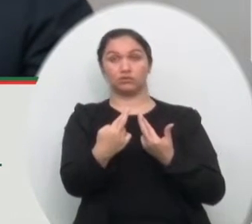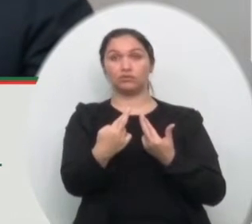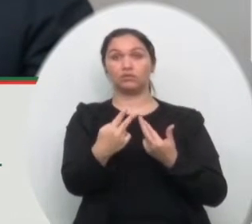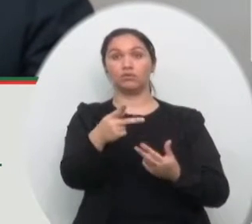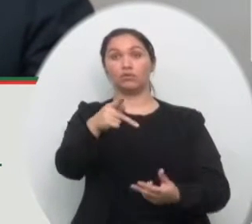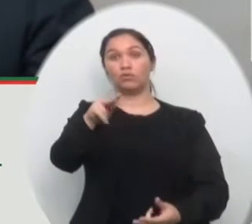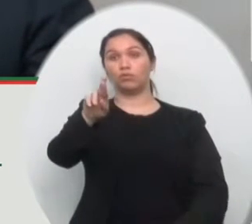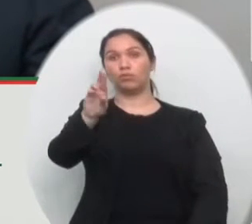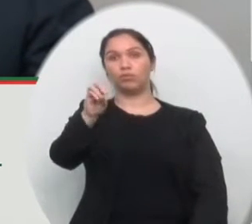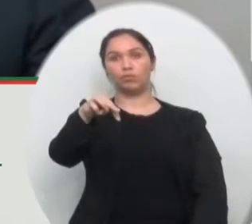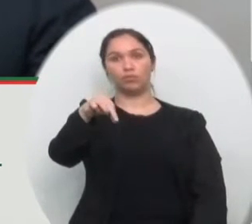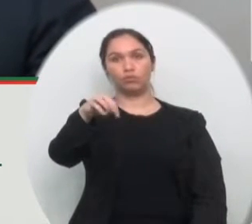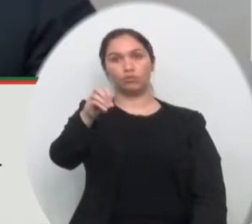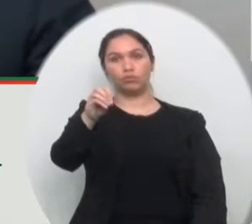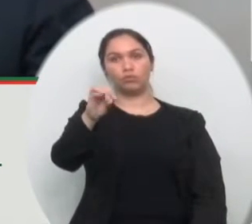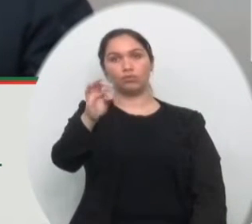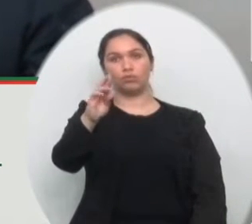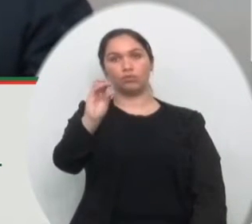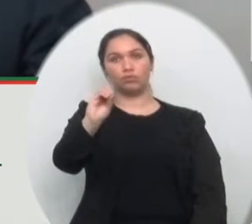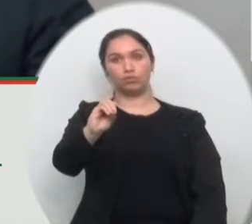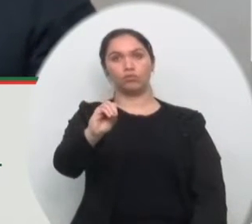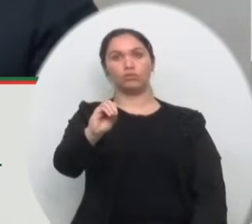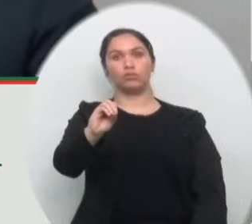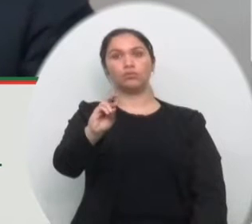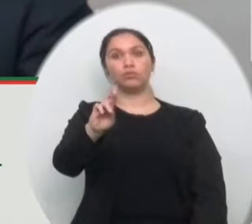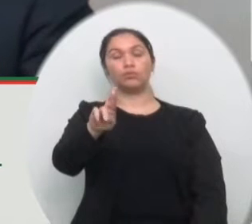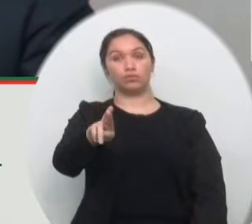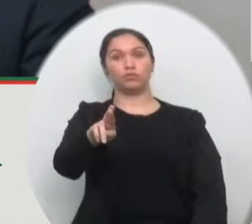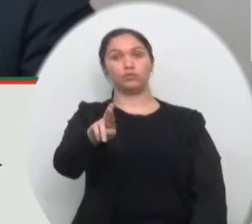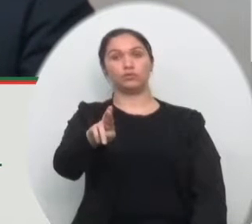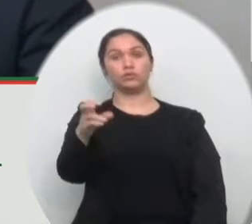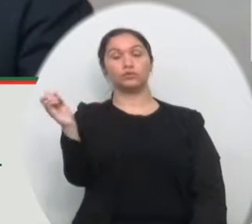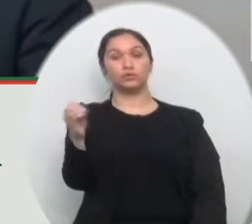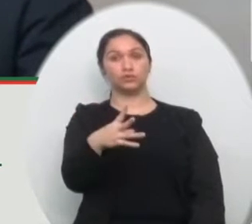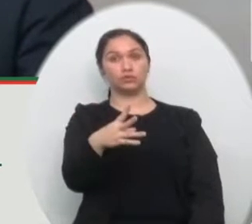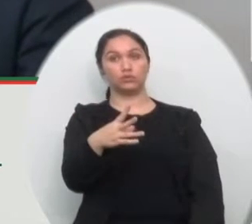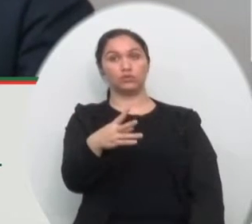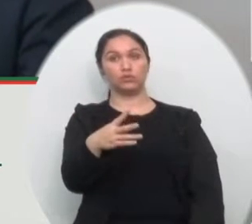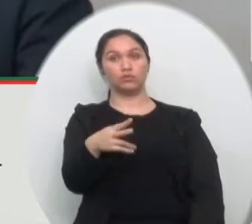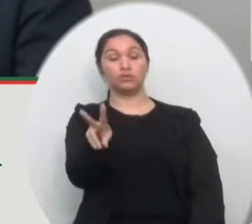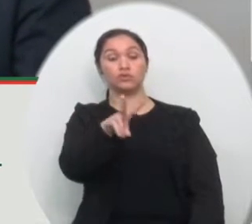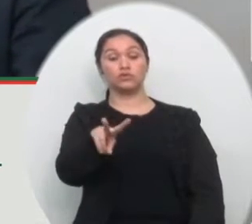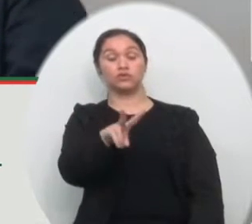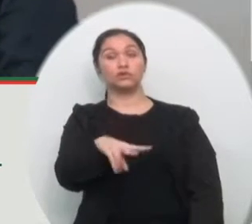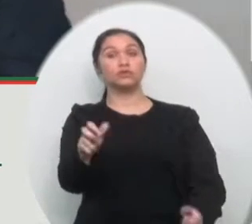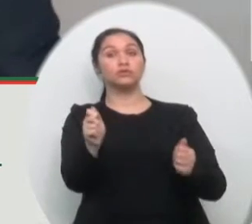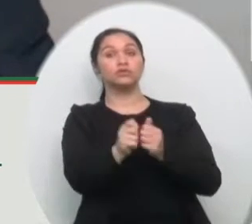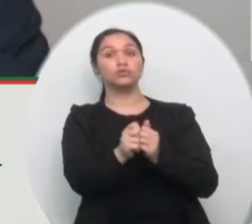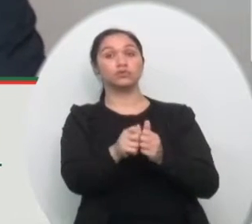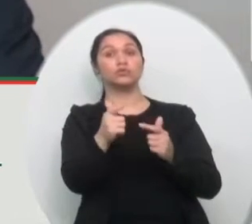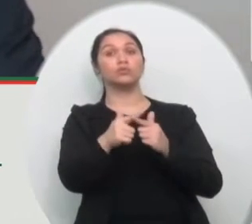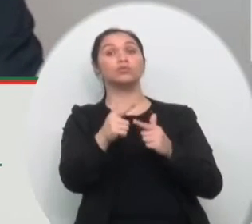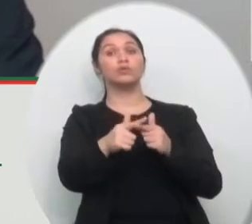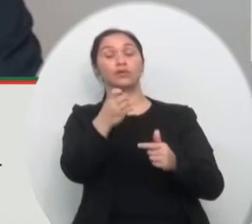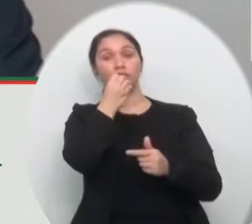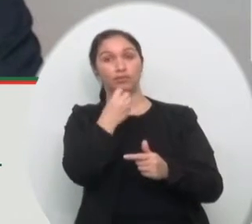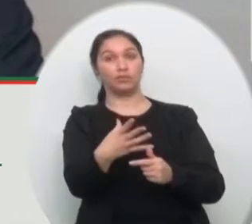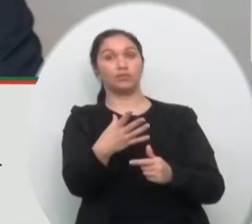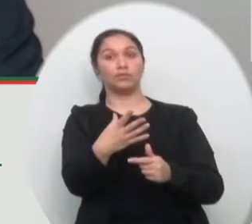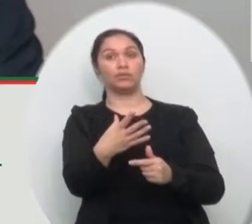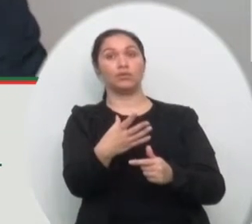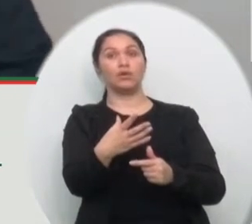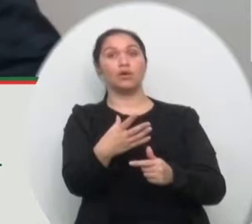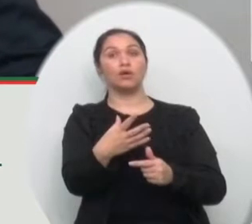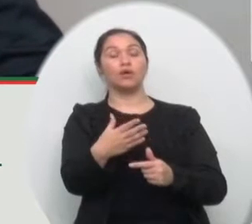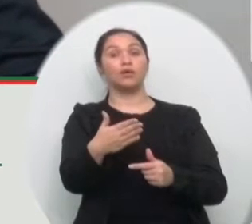assunto, mas era bom os vereadores, para a gente saber, junto com o Felipe da Fátima também, para saber que essa casa está interessada.